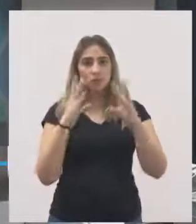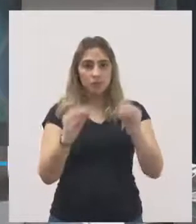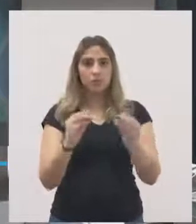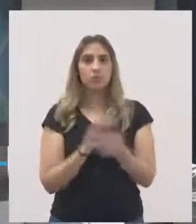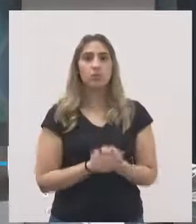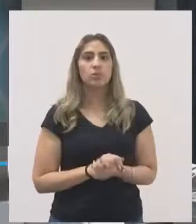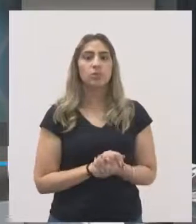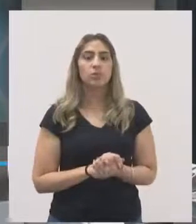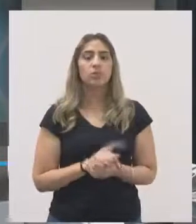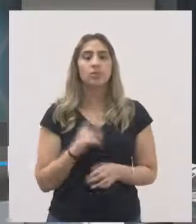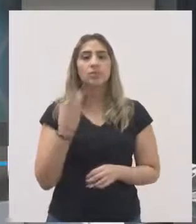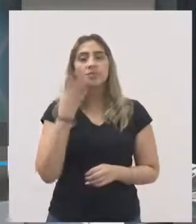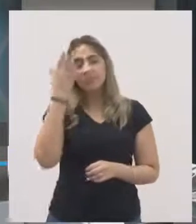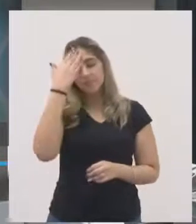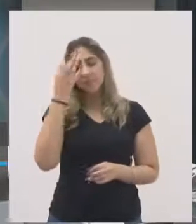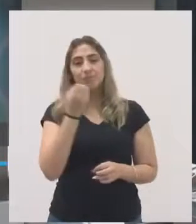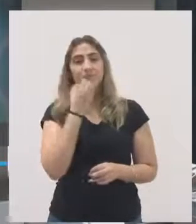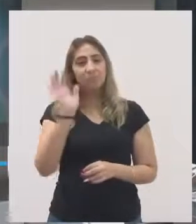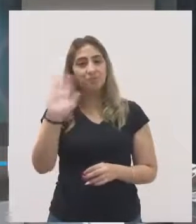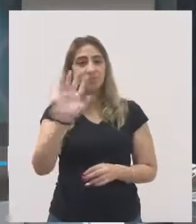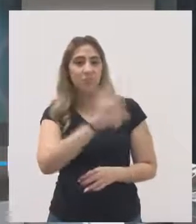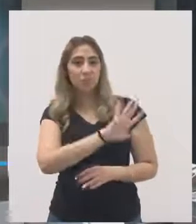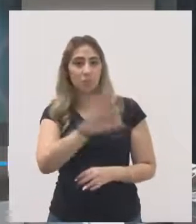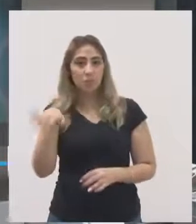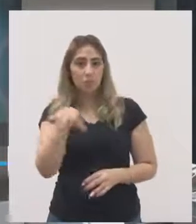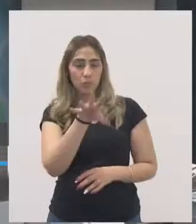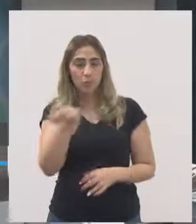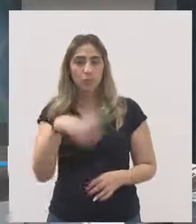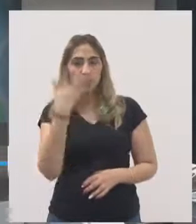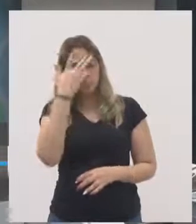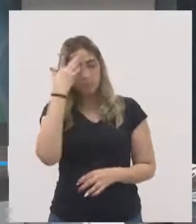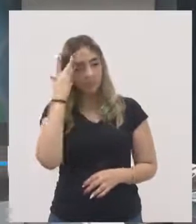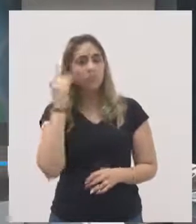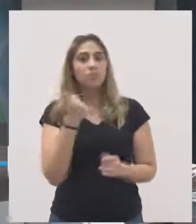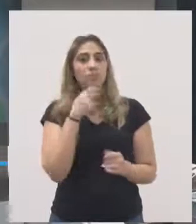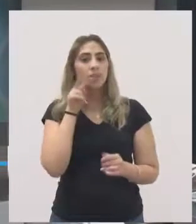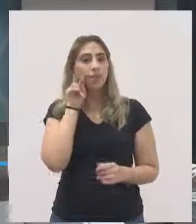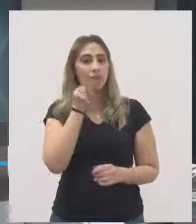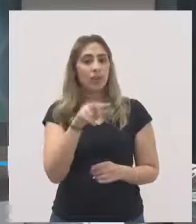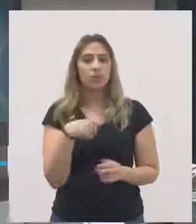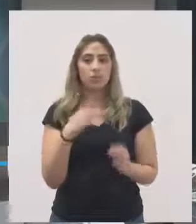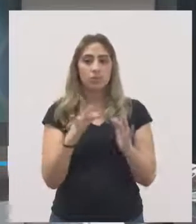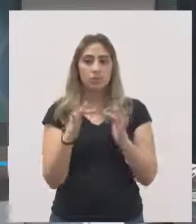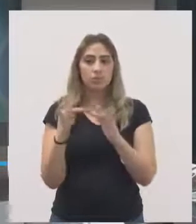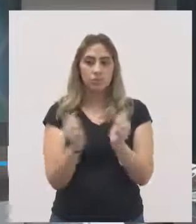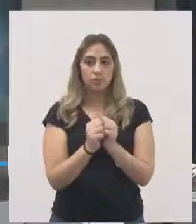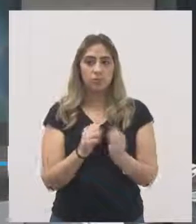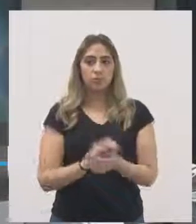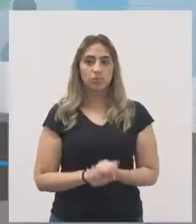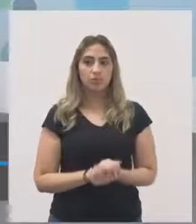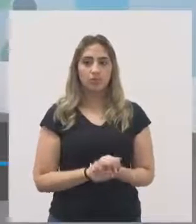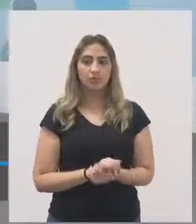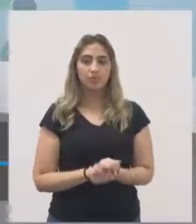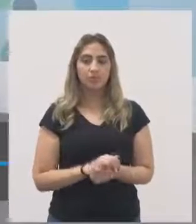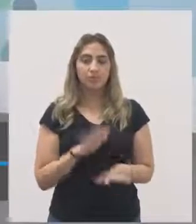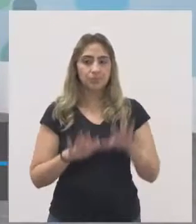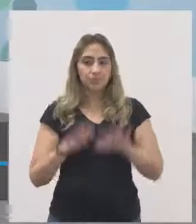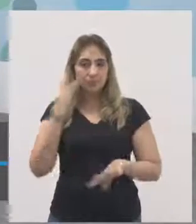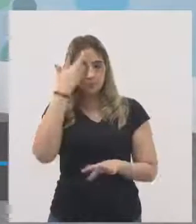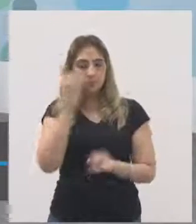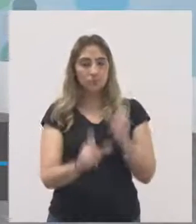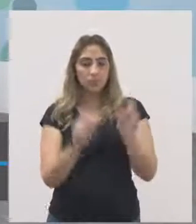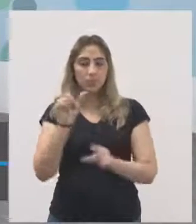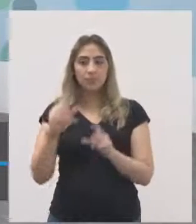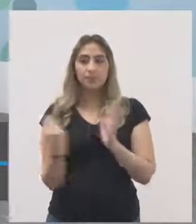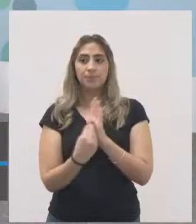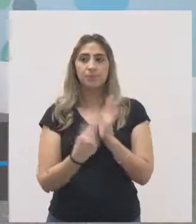mundo. E um salve aí pro Luzia de Abreu, um salve pra galera que tá conectado aí. Pessoal, algumas pessoas estão colocando